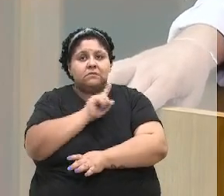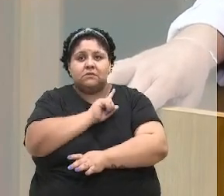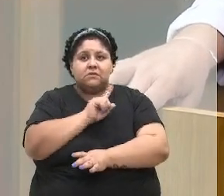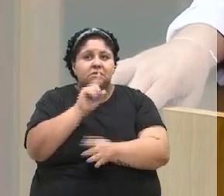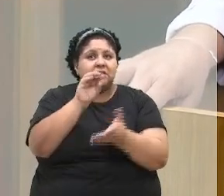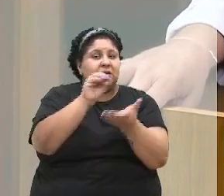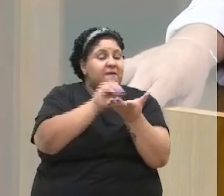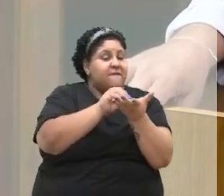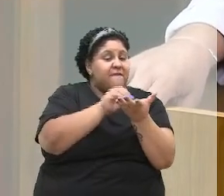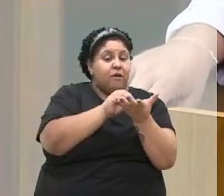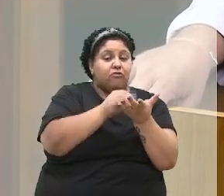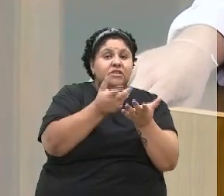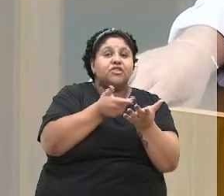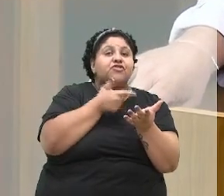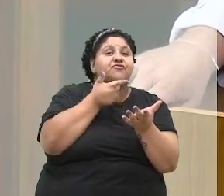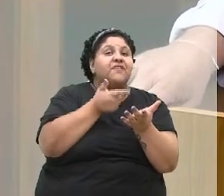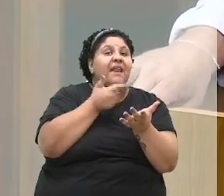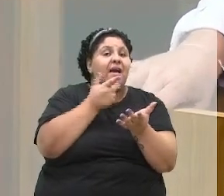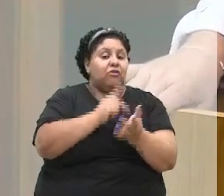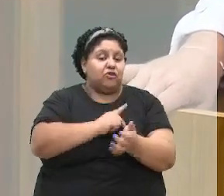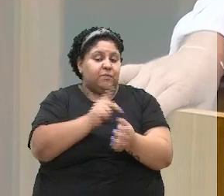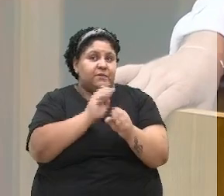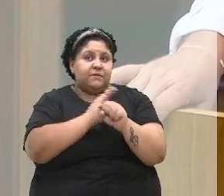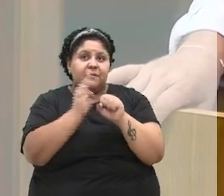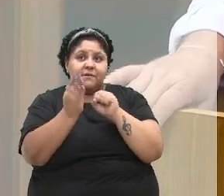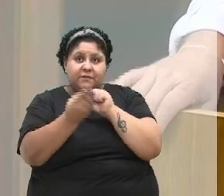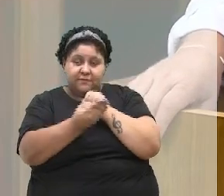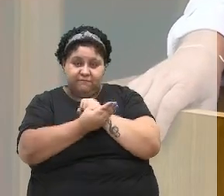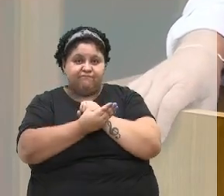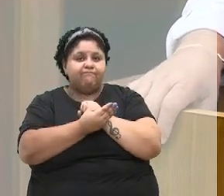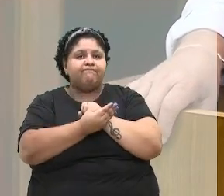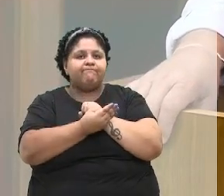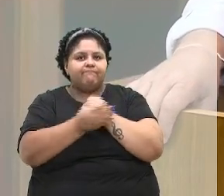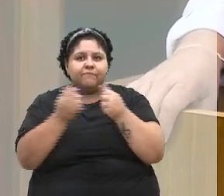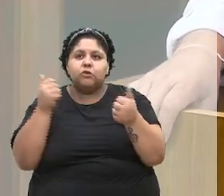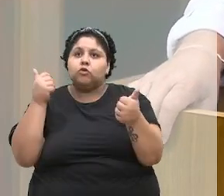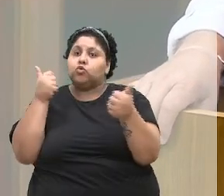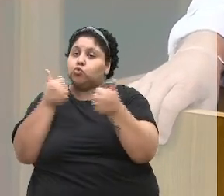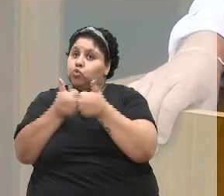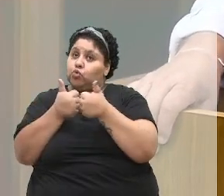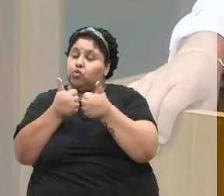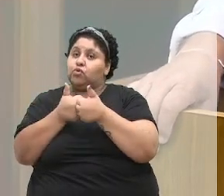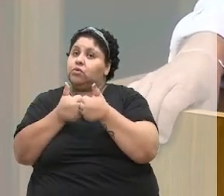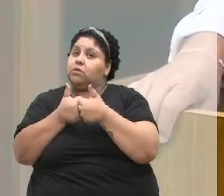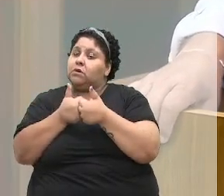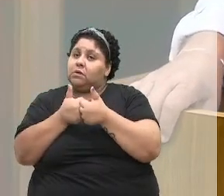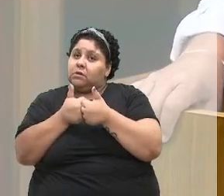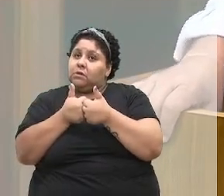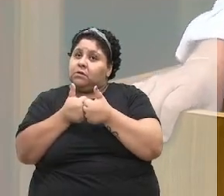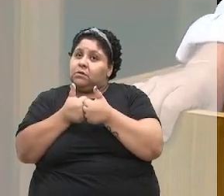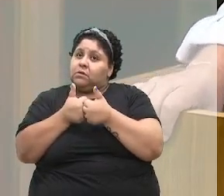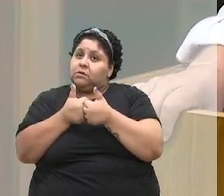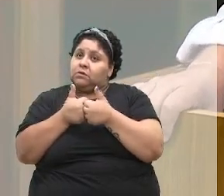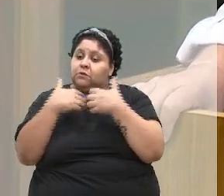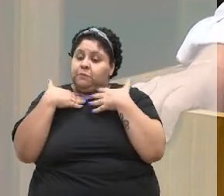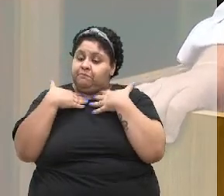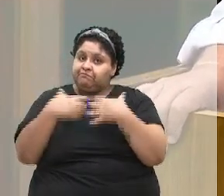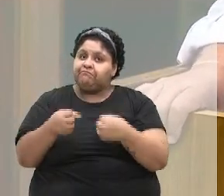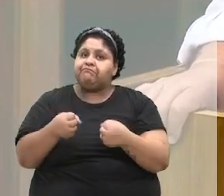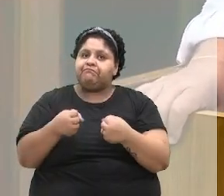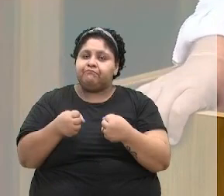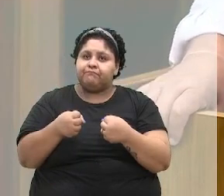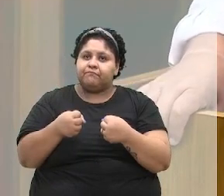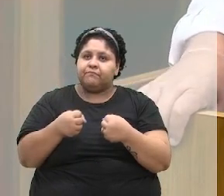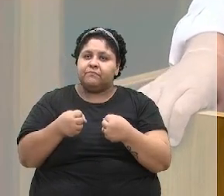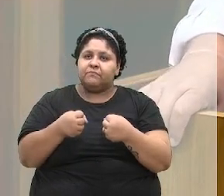de reivindicação aí, nosso presidente do bairro, é falta de reivindicação junto lá na secretaria, né? Tanto